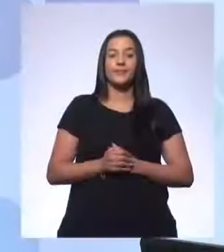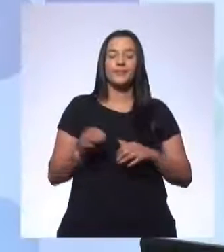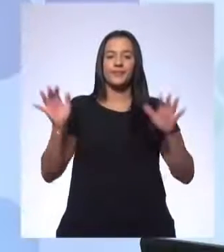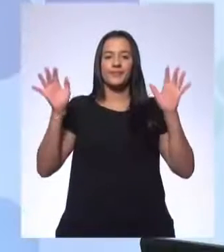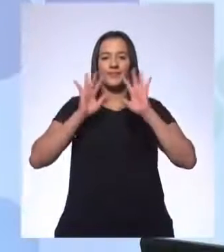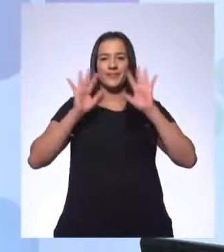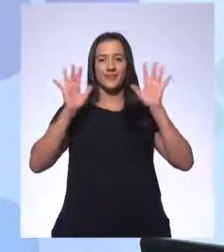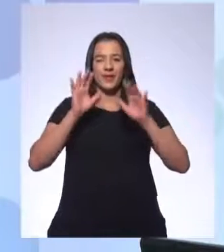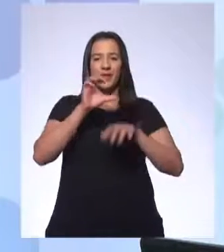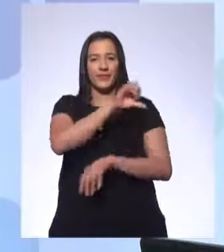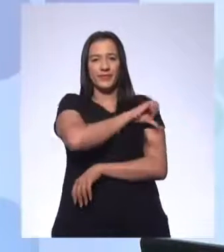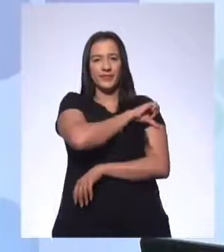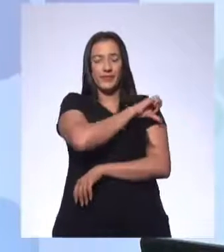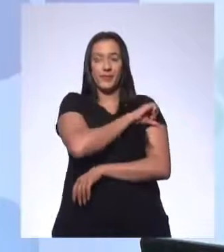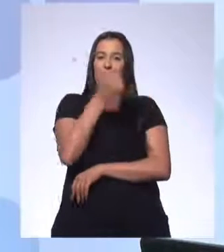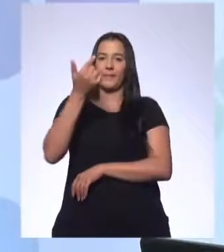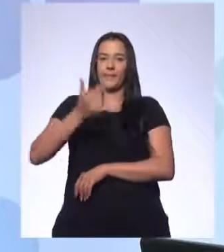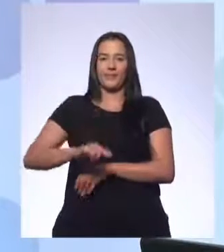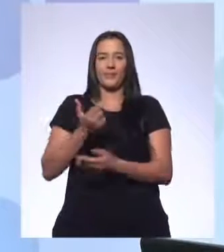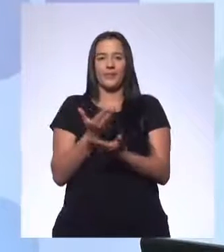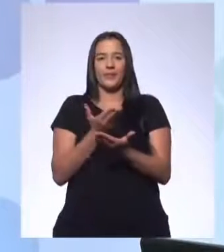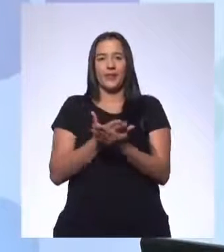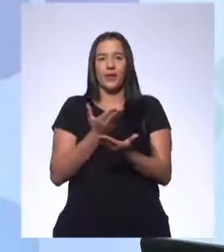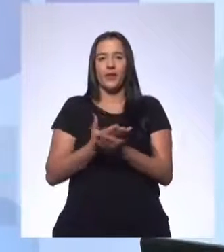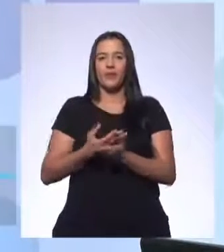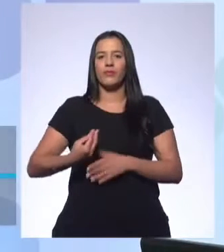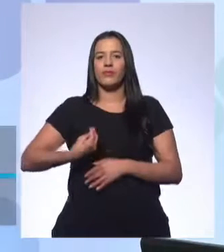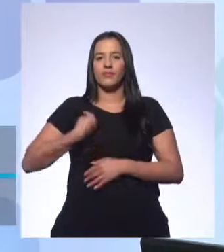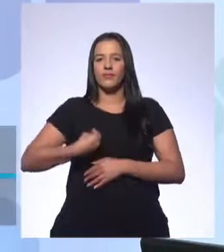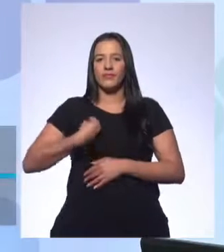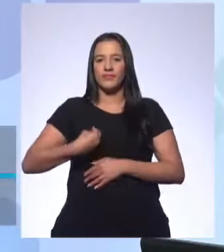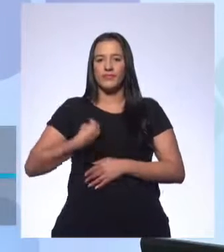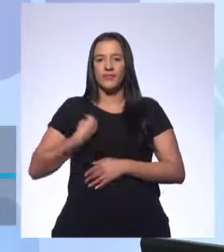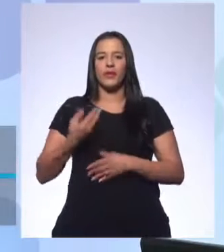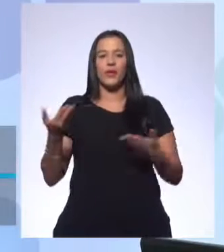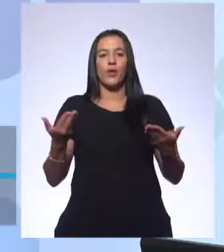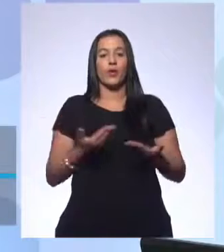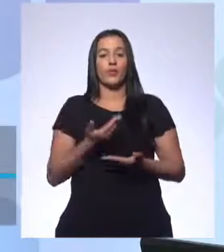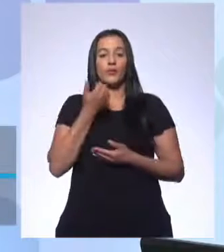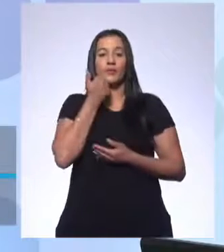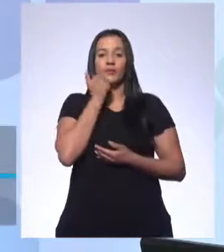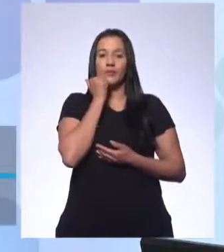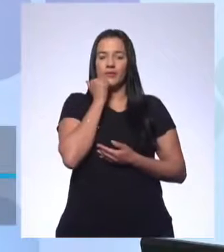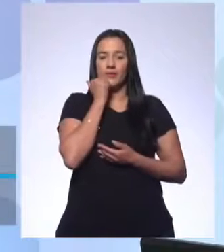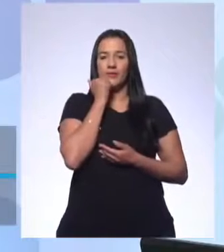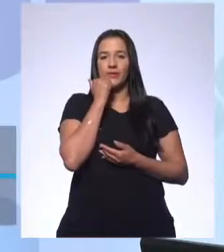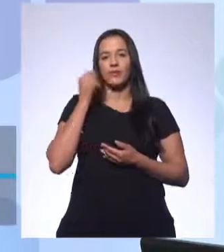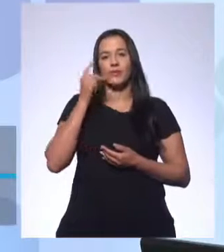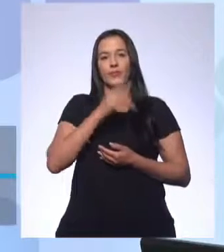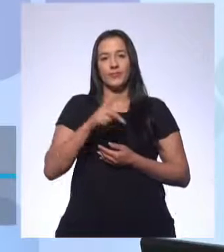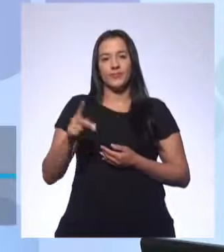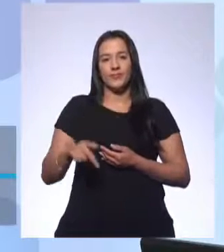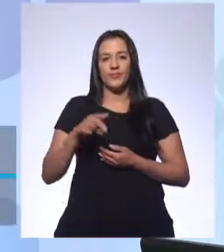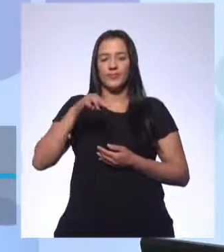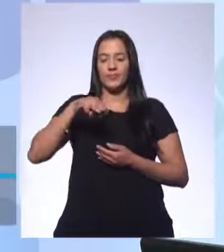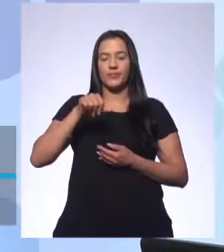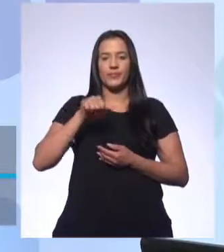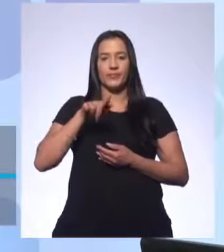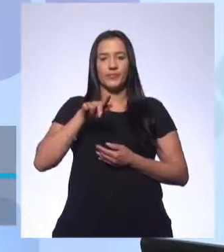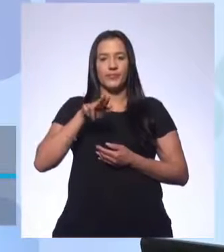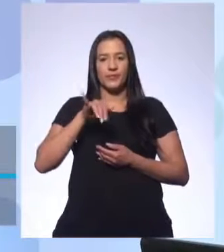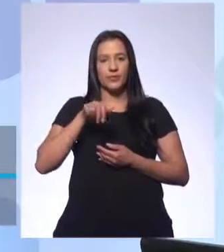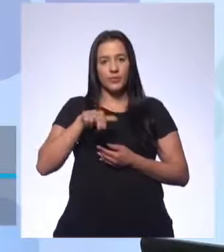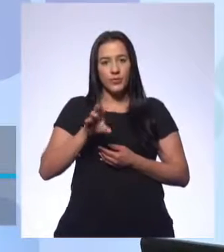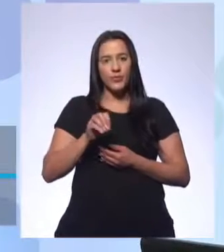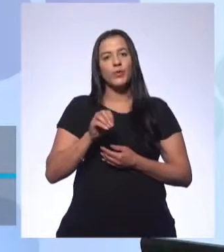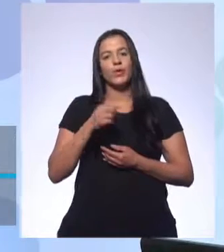Salve, nono ano, mais uma aula ao vivo aí para vocês de ciências. Eu sou o professor Magno, vou estar aqui conduzindo uma aula aí na continuidade do que a